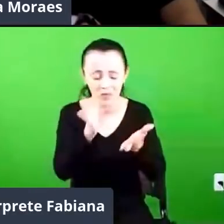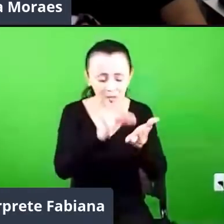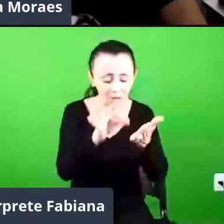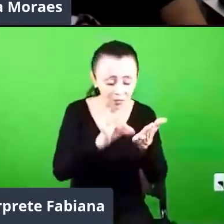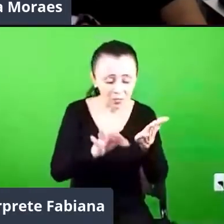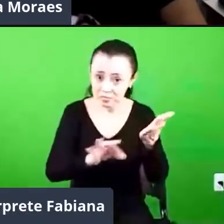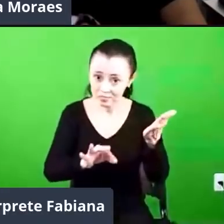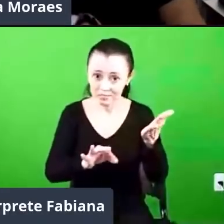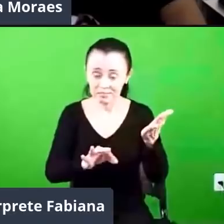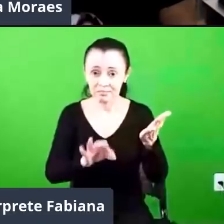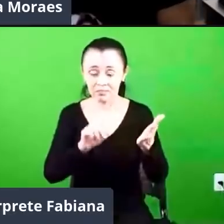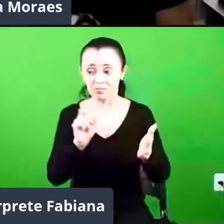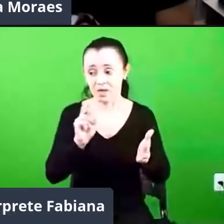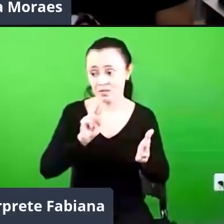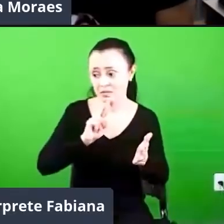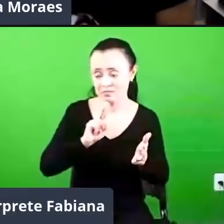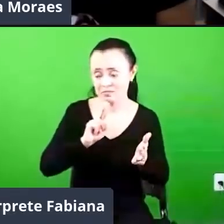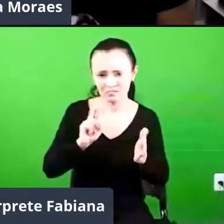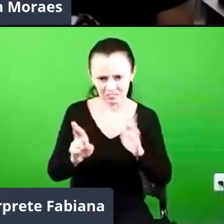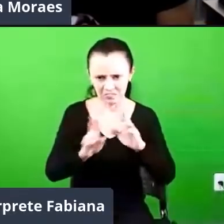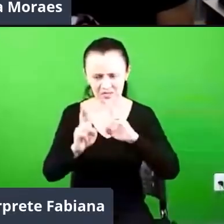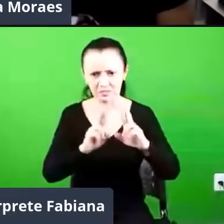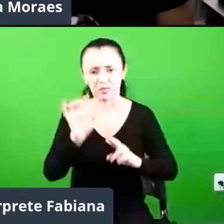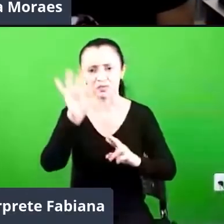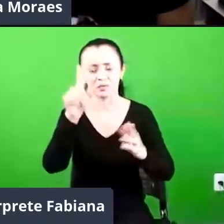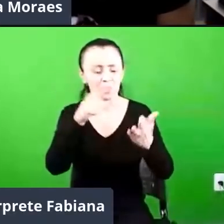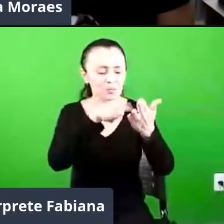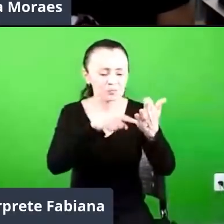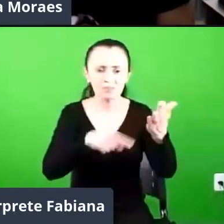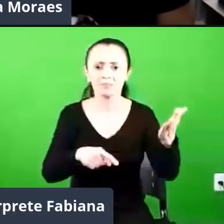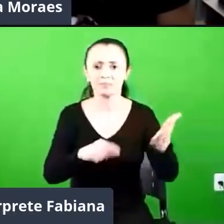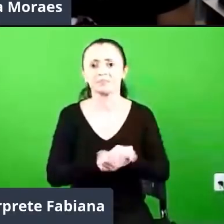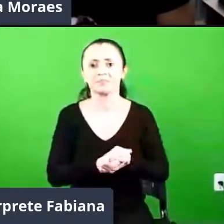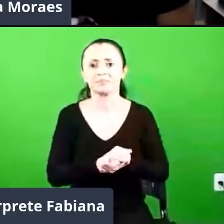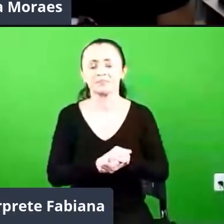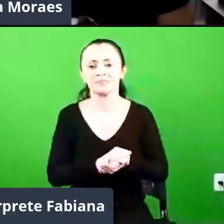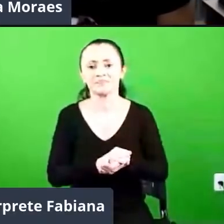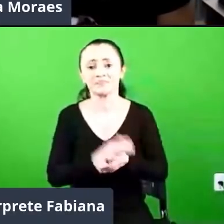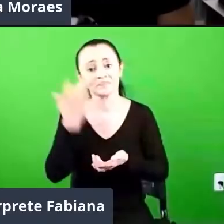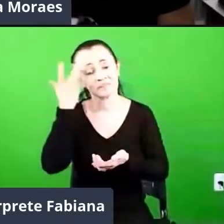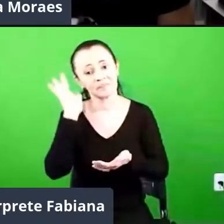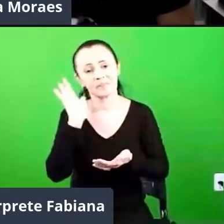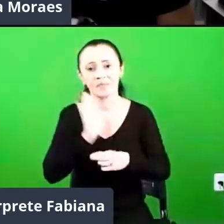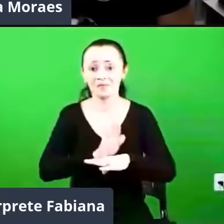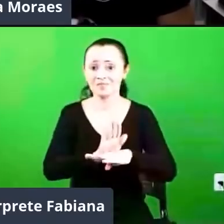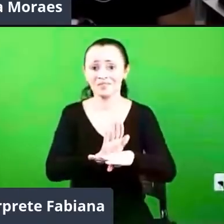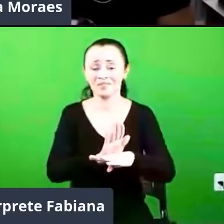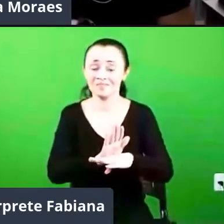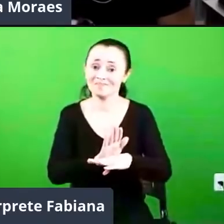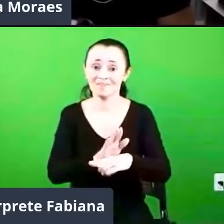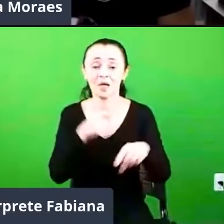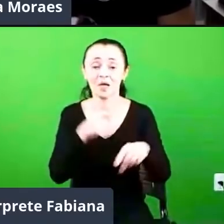correção de gabarito, né? Então, acho que é isso, Adriana. Não sei se eu contribuí ou se você ficou com mais dúvidas ainda.